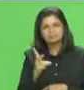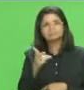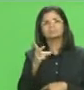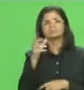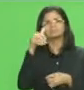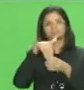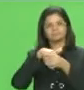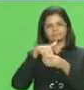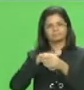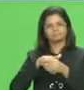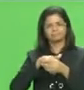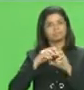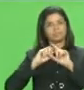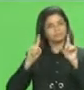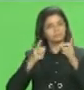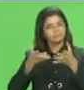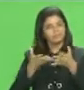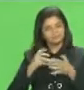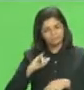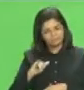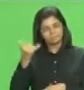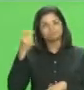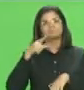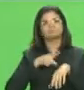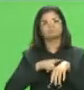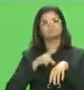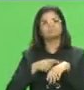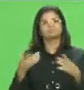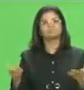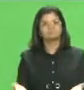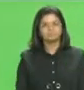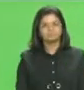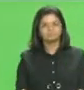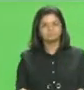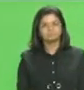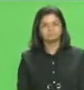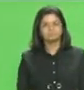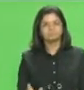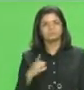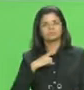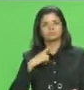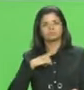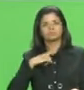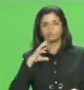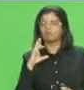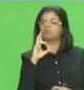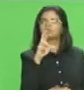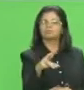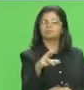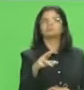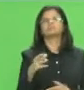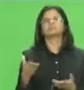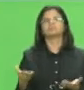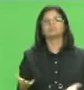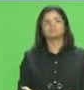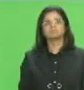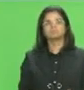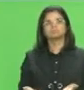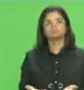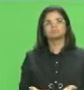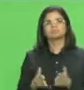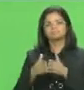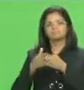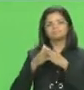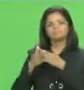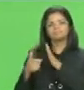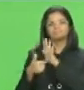eleição. Mas eu quero aproveitar esse tempo de direito de resposta para